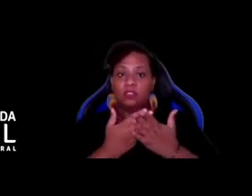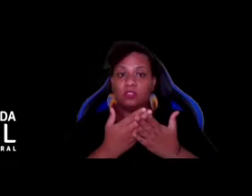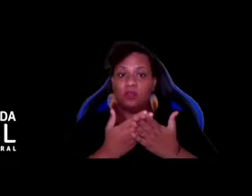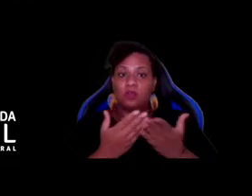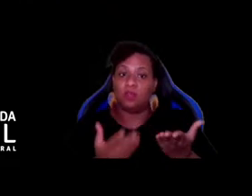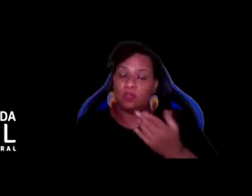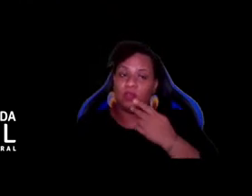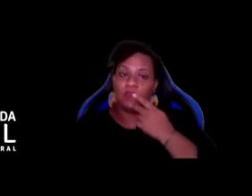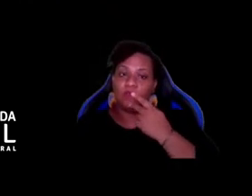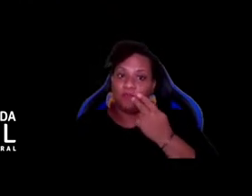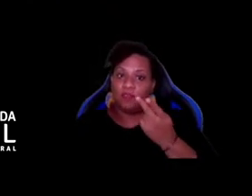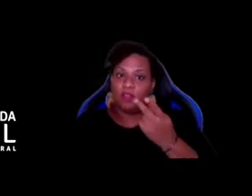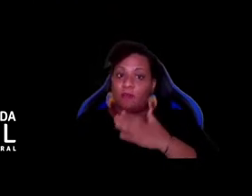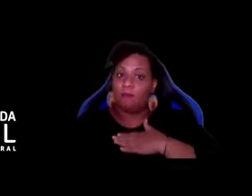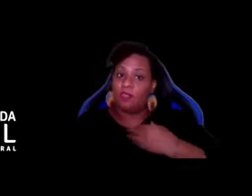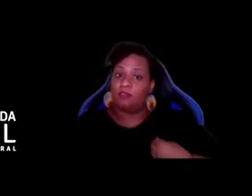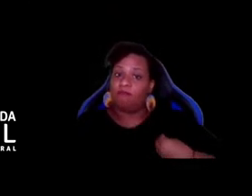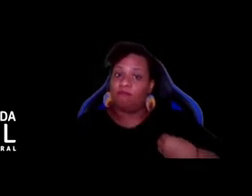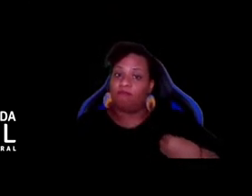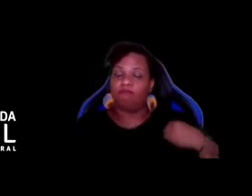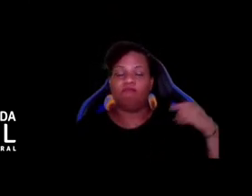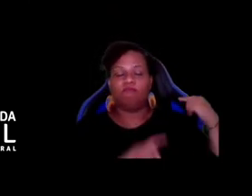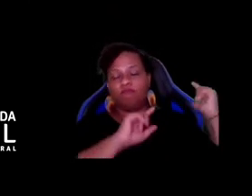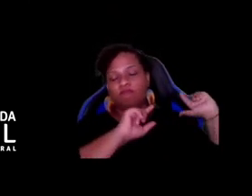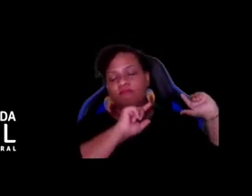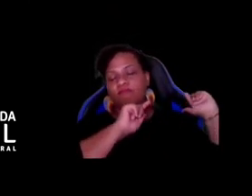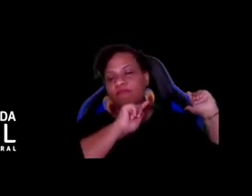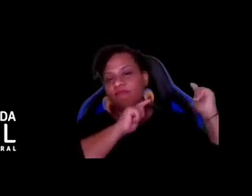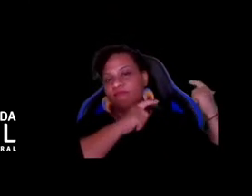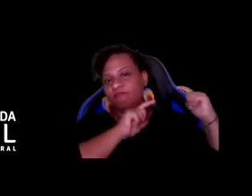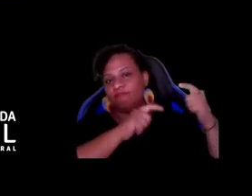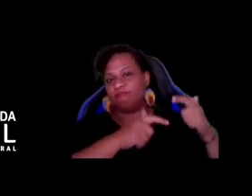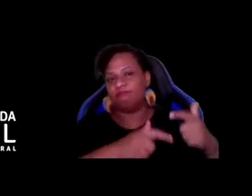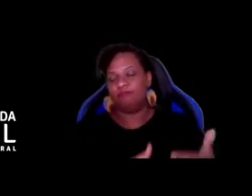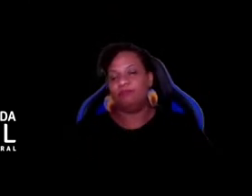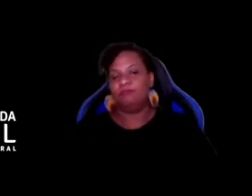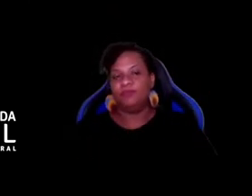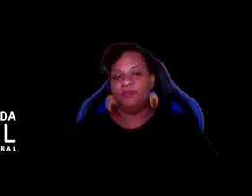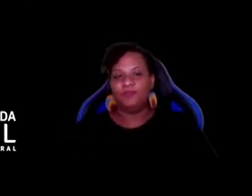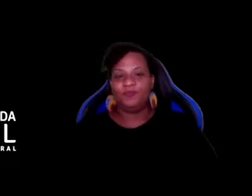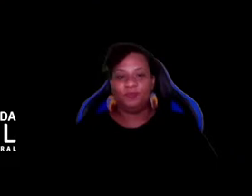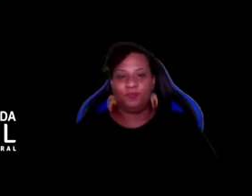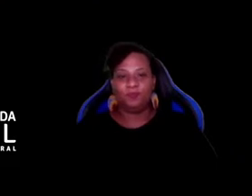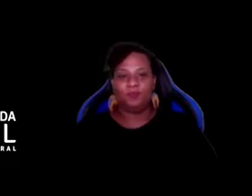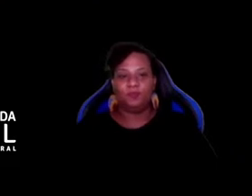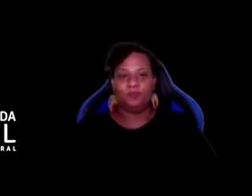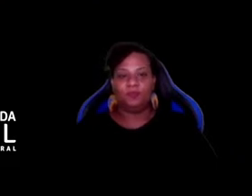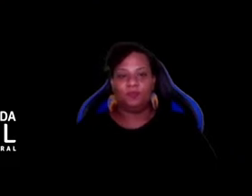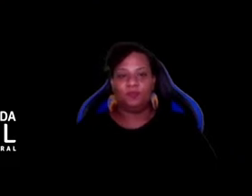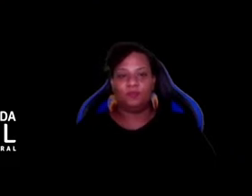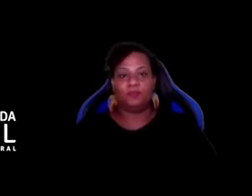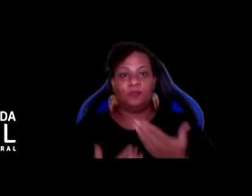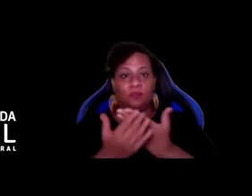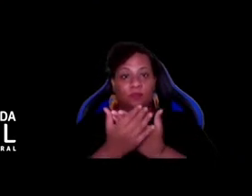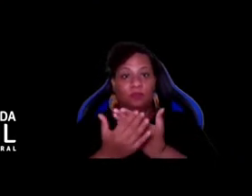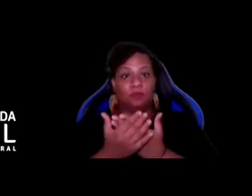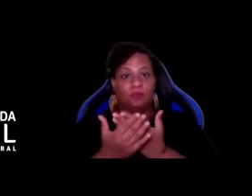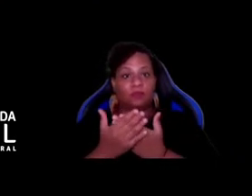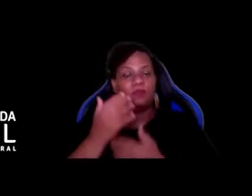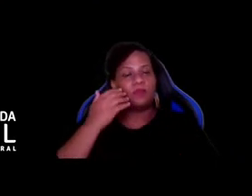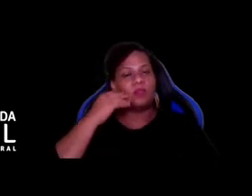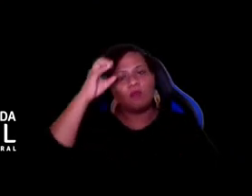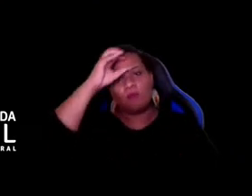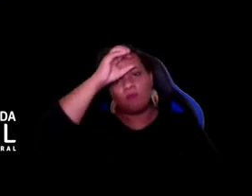um pouco da minha trajetória, né? A minha escola vem quando